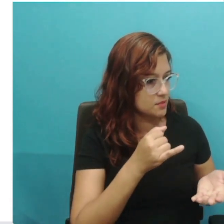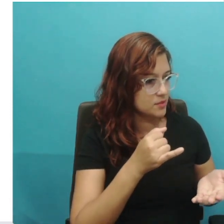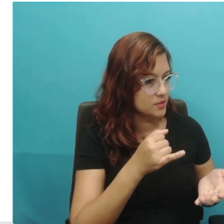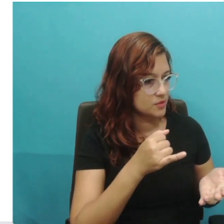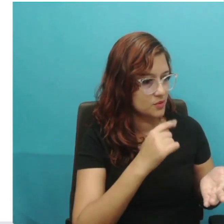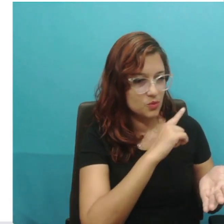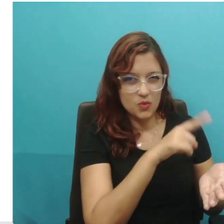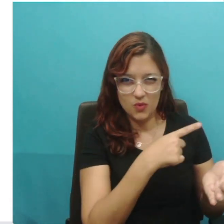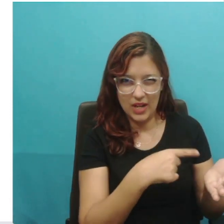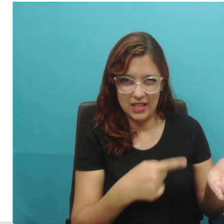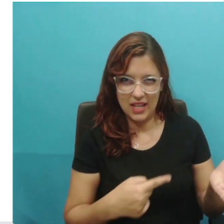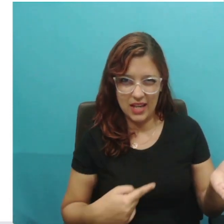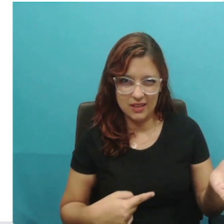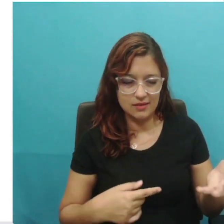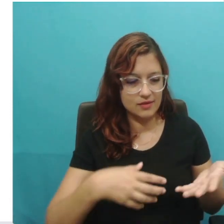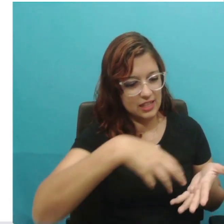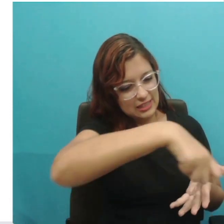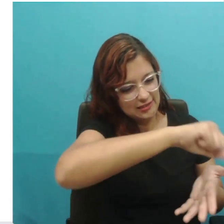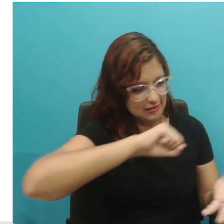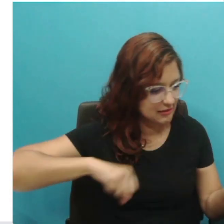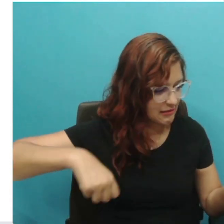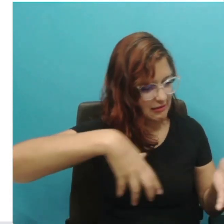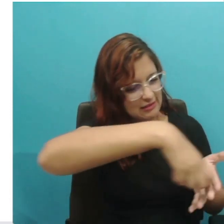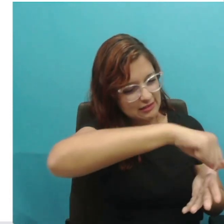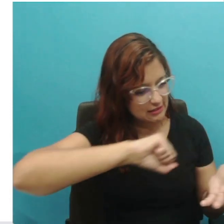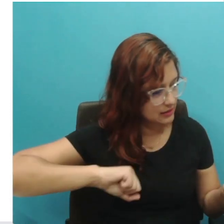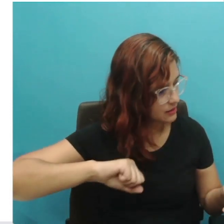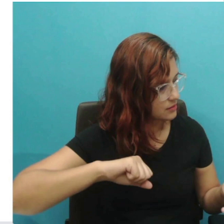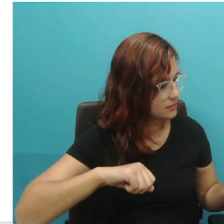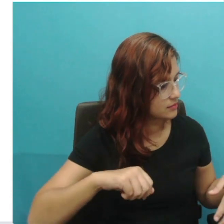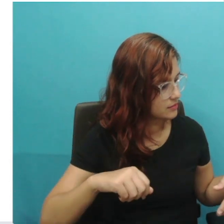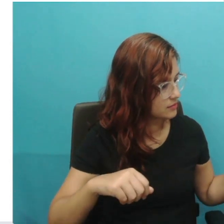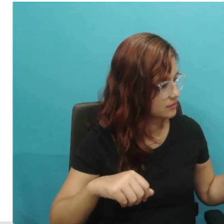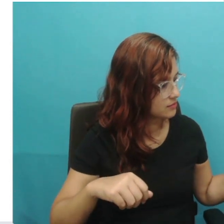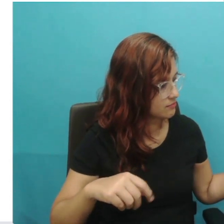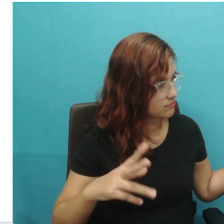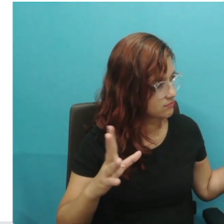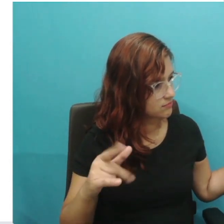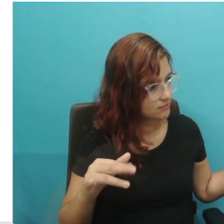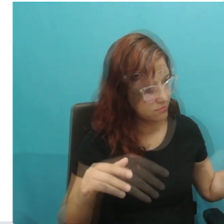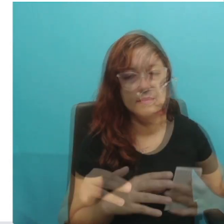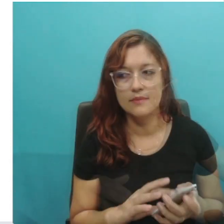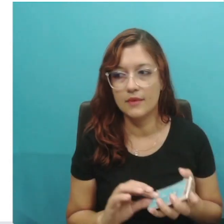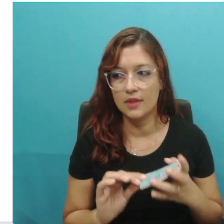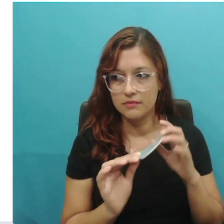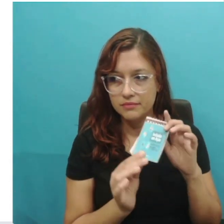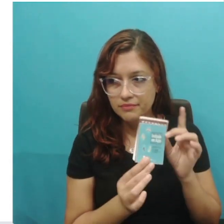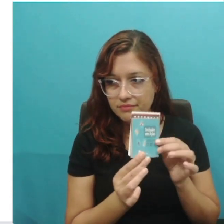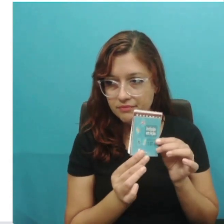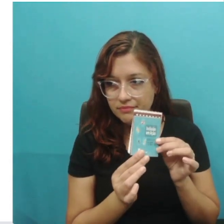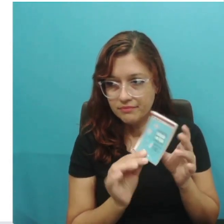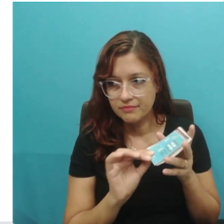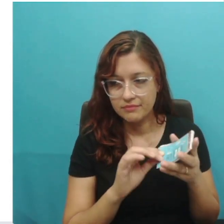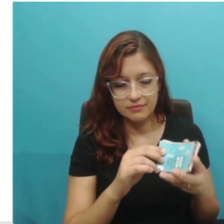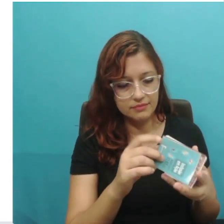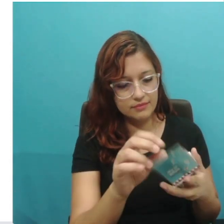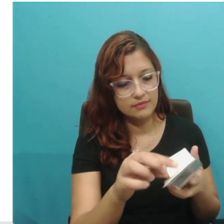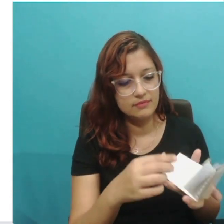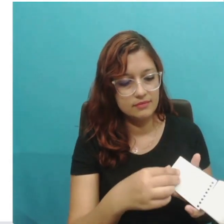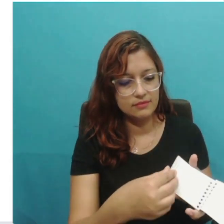Um exemplo. Tem um caderno e eu vou destacar uma folha.